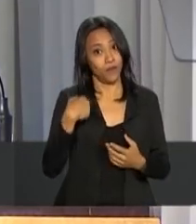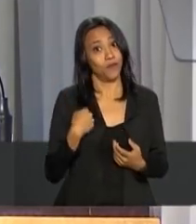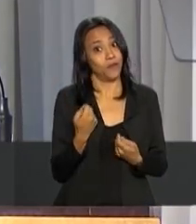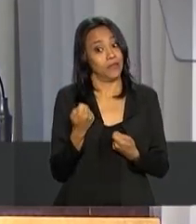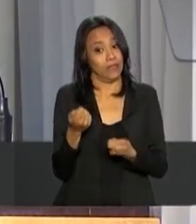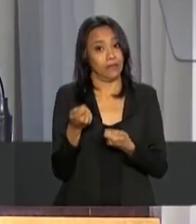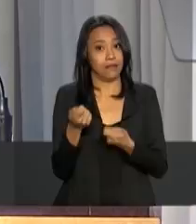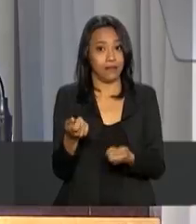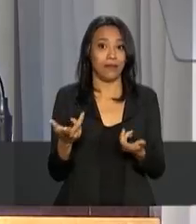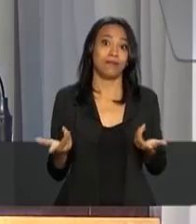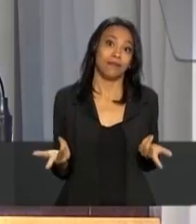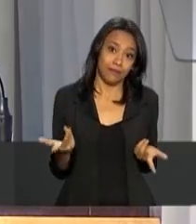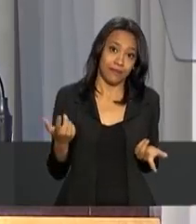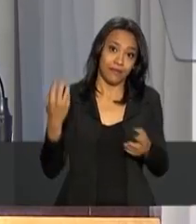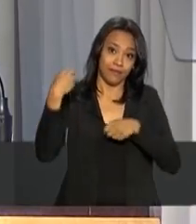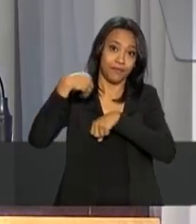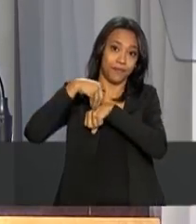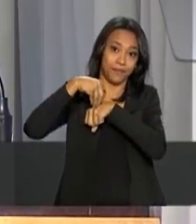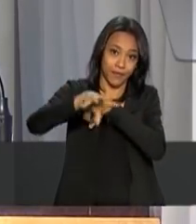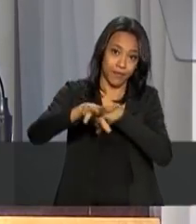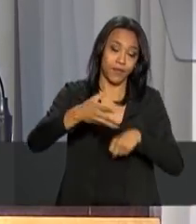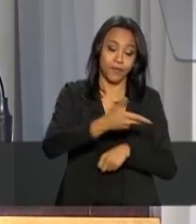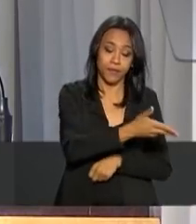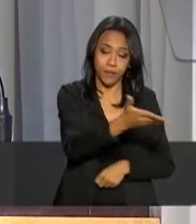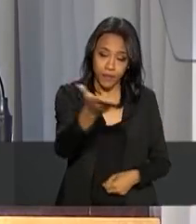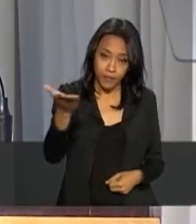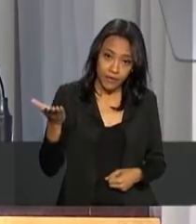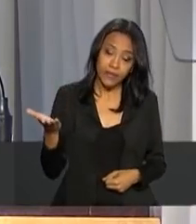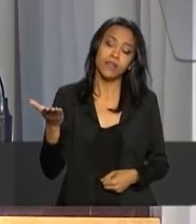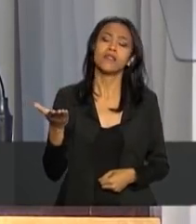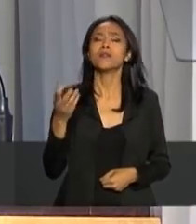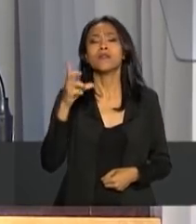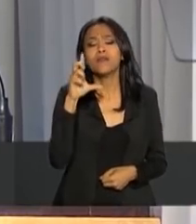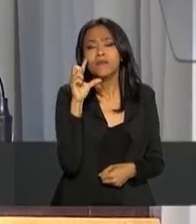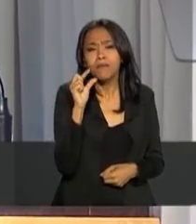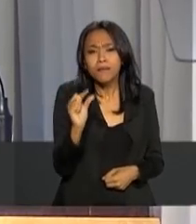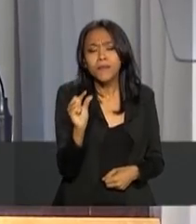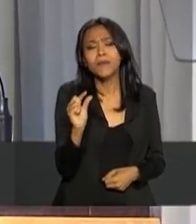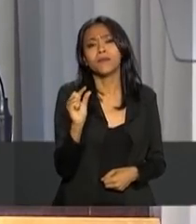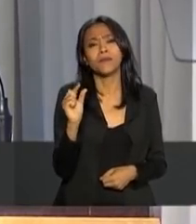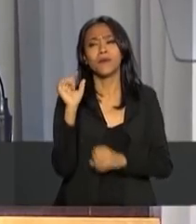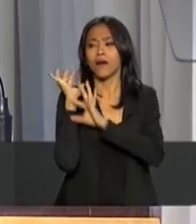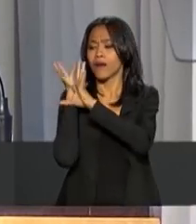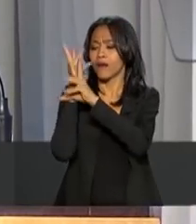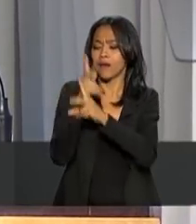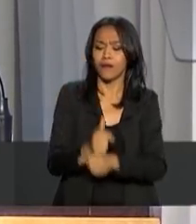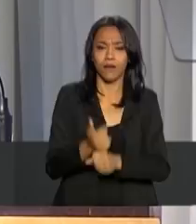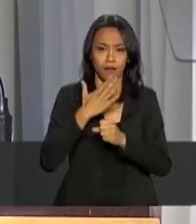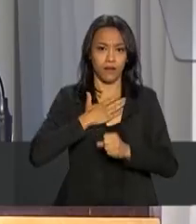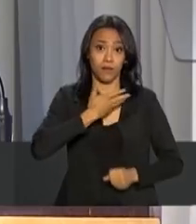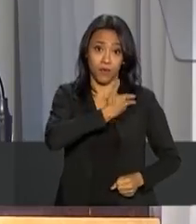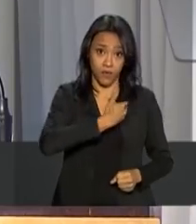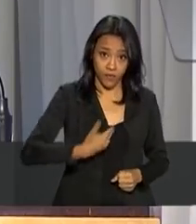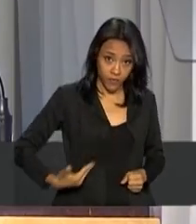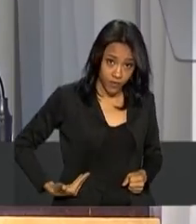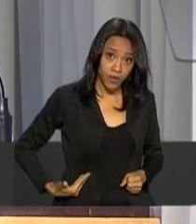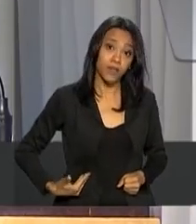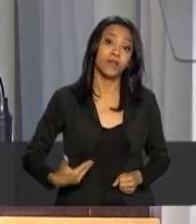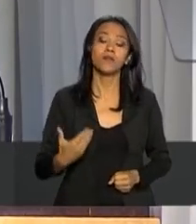eu vou tentar transmitir aos senhores e às senhoras um pouco do que foi o nosso governo e, ao